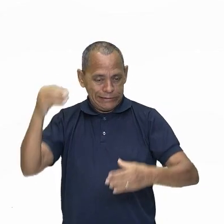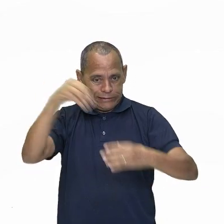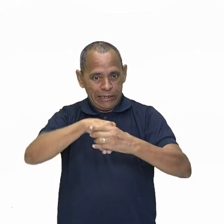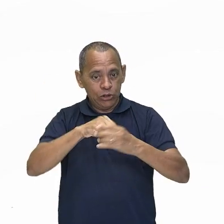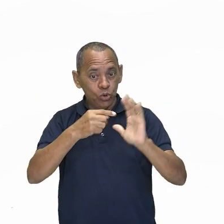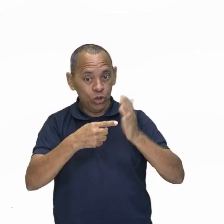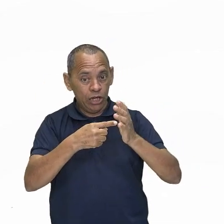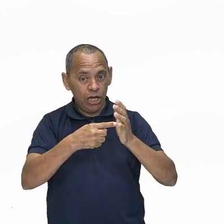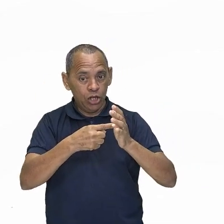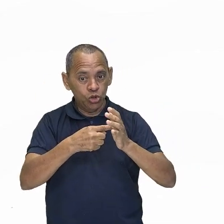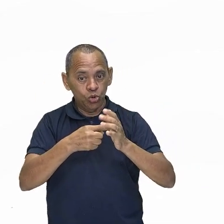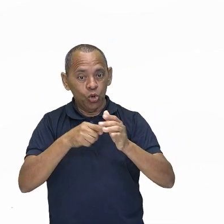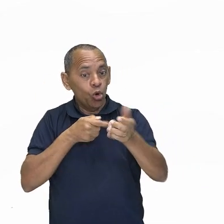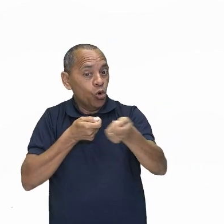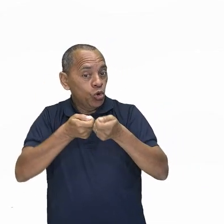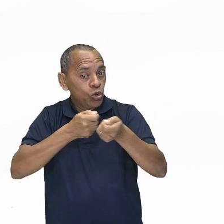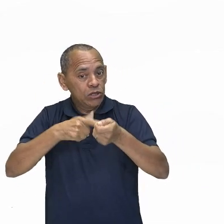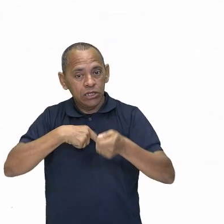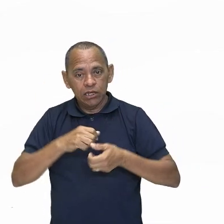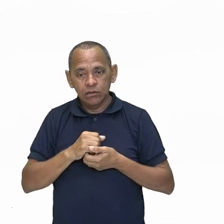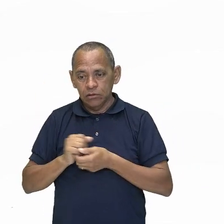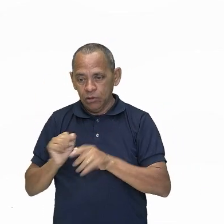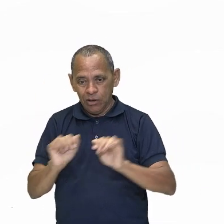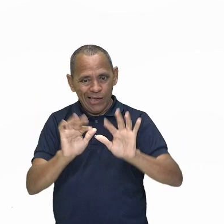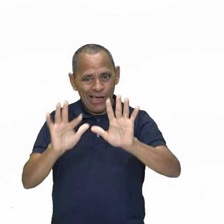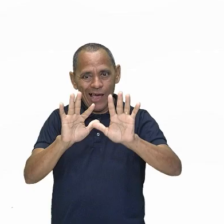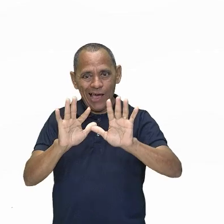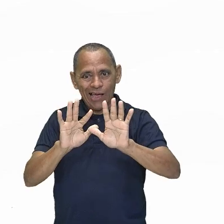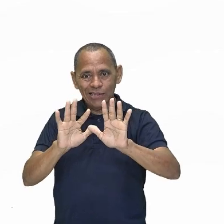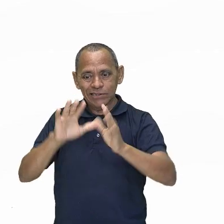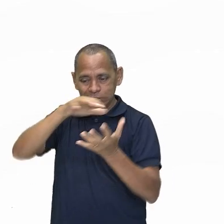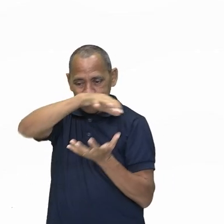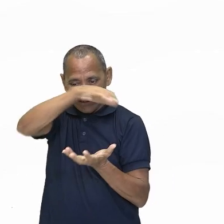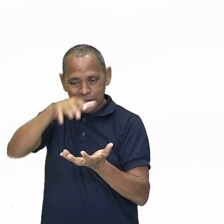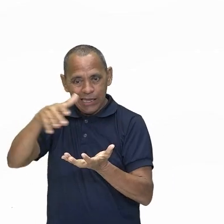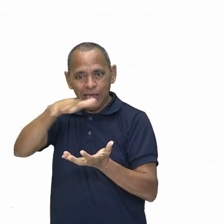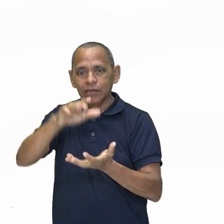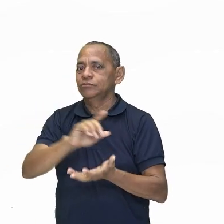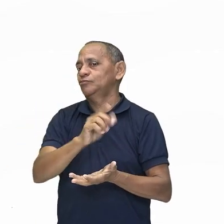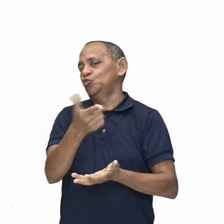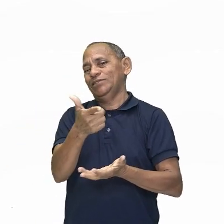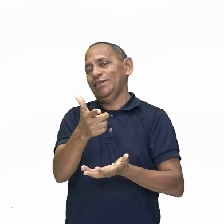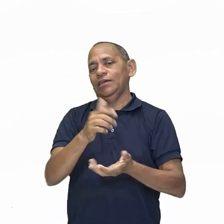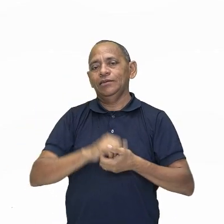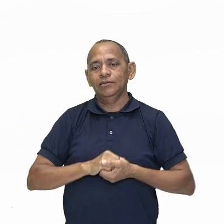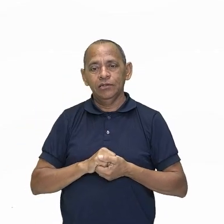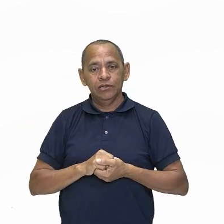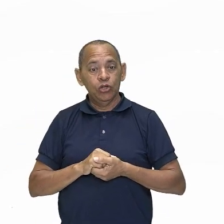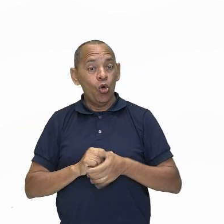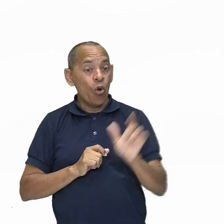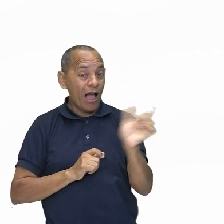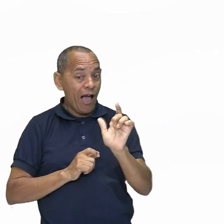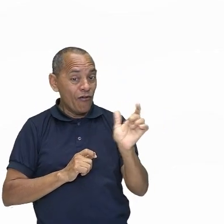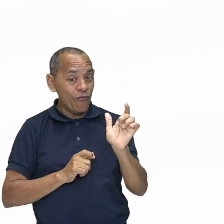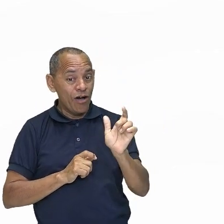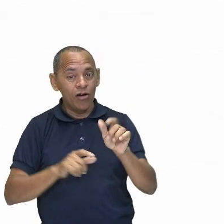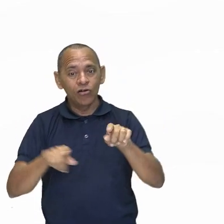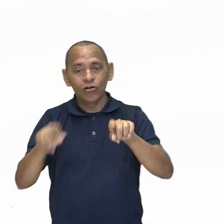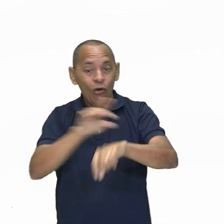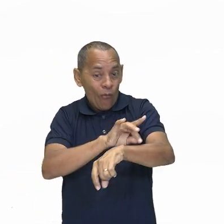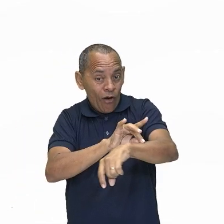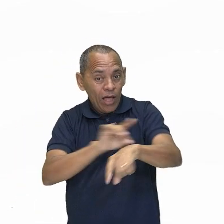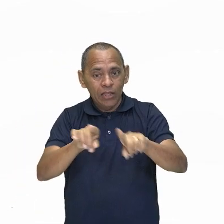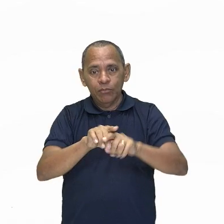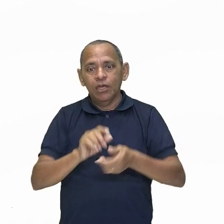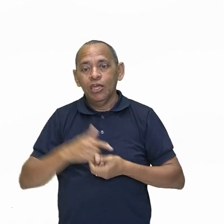emitido gases na atmosfera que são poluentes, como, por exemplo, na queima do carvão, na queima do óleo diesel, na queima